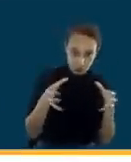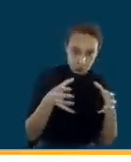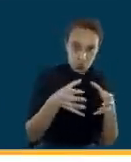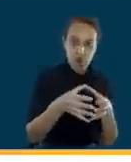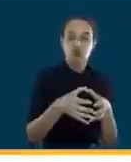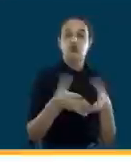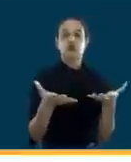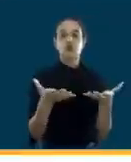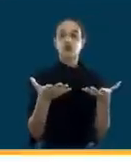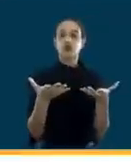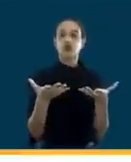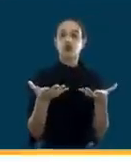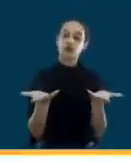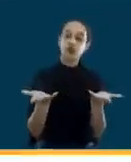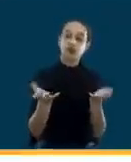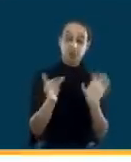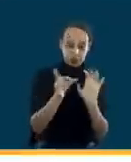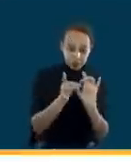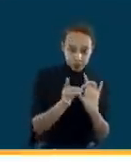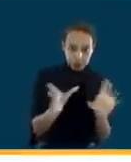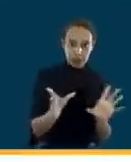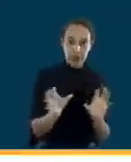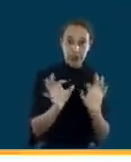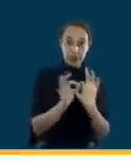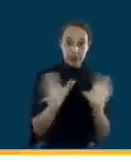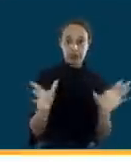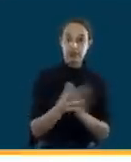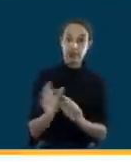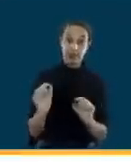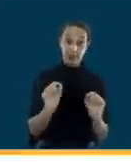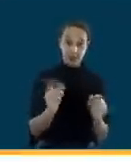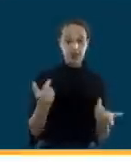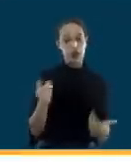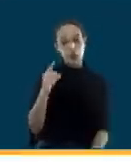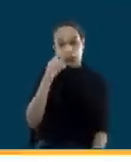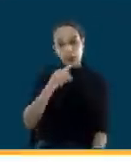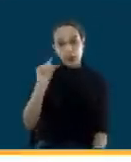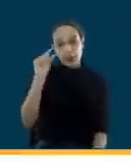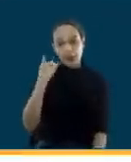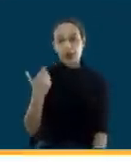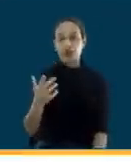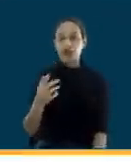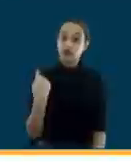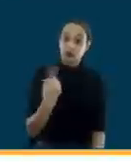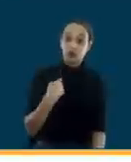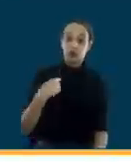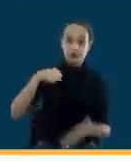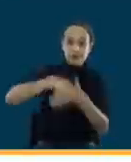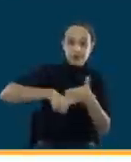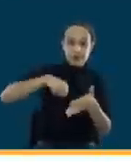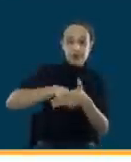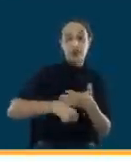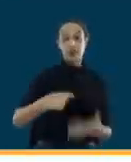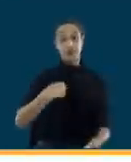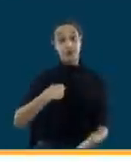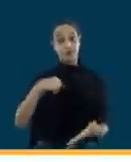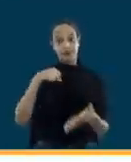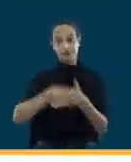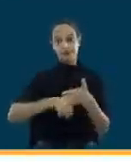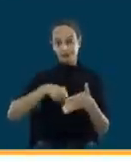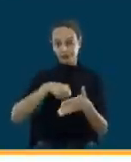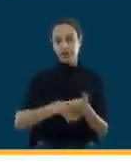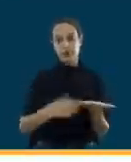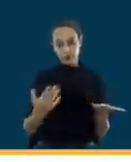consensual. E é isso um pouco do que a gente tem sido o meu desafio à frente da Secretaria Municipal de Cultura. A gente tem